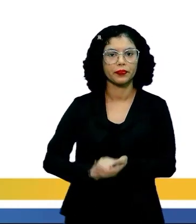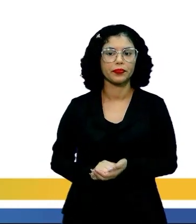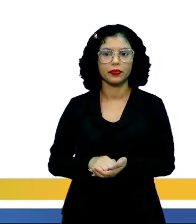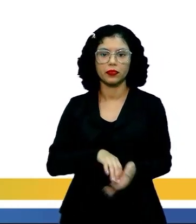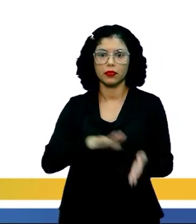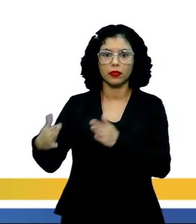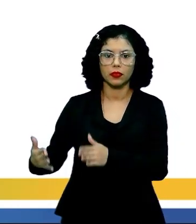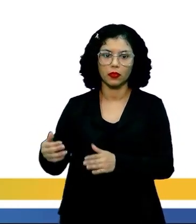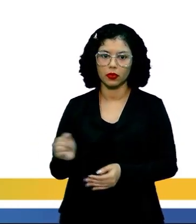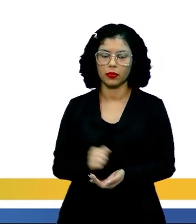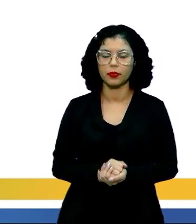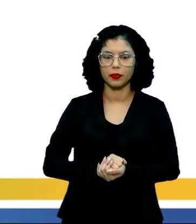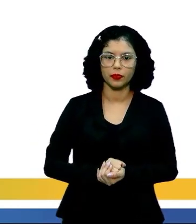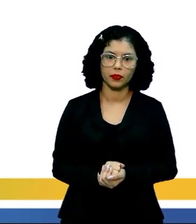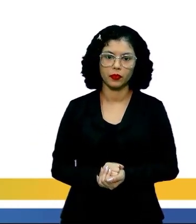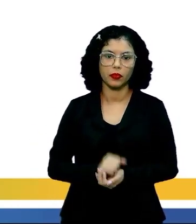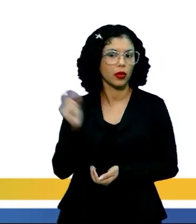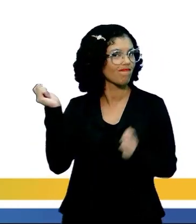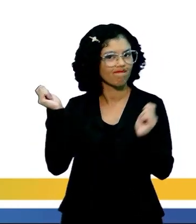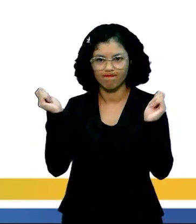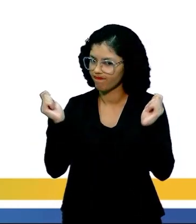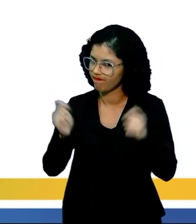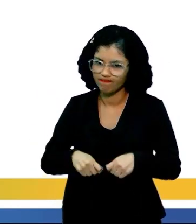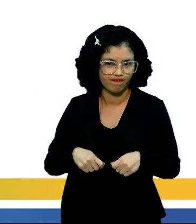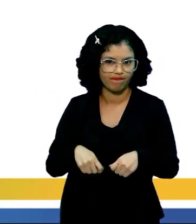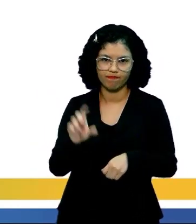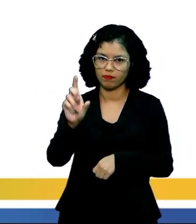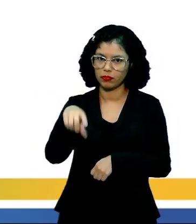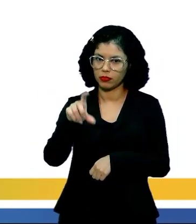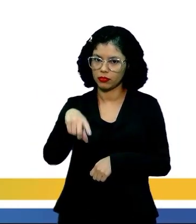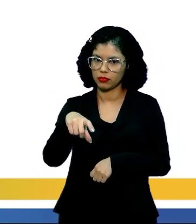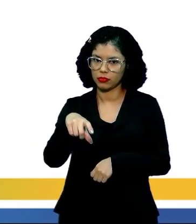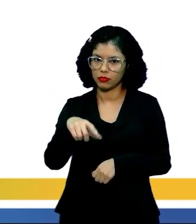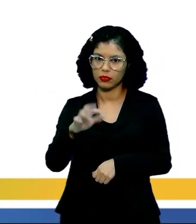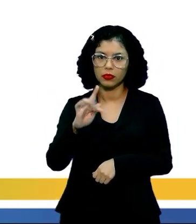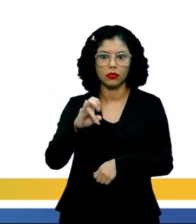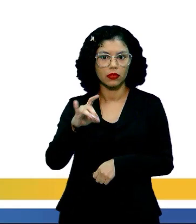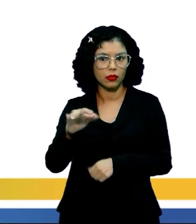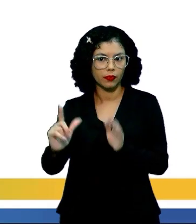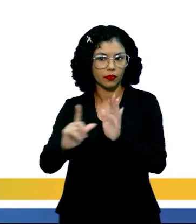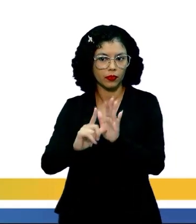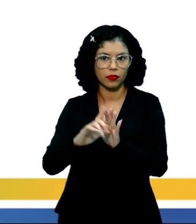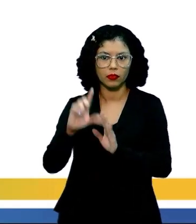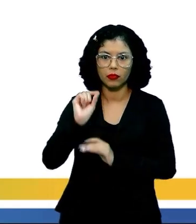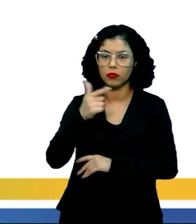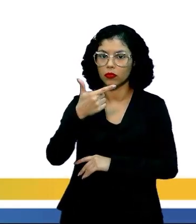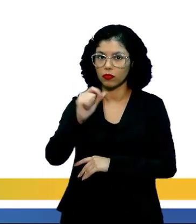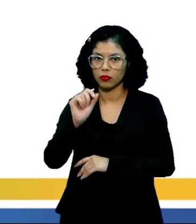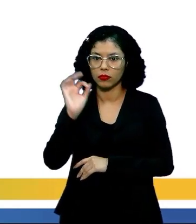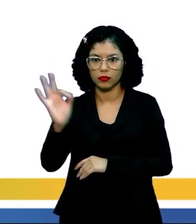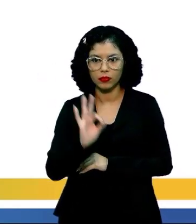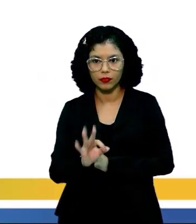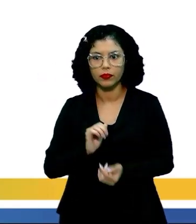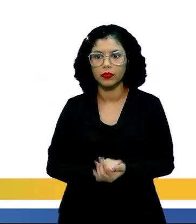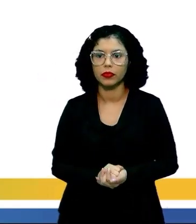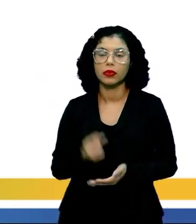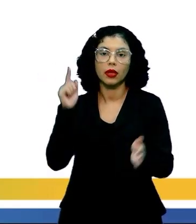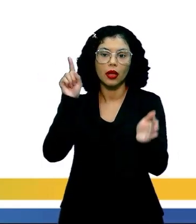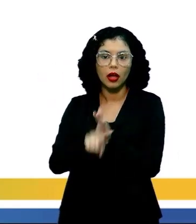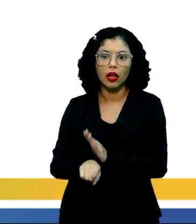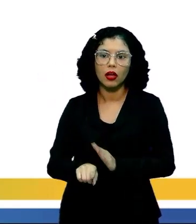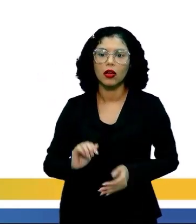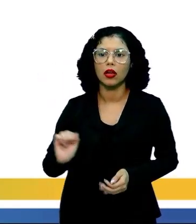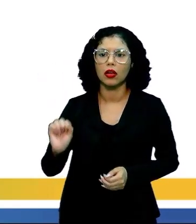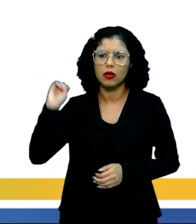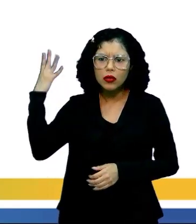passa a ser o valor original. Ele não possui o cartão Fidelidade da loja, então ele só vai ter 20%. A pergunta